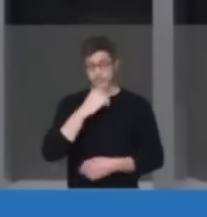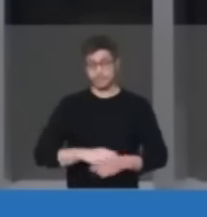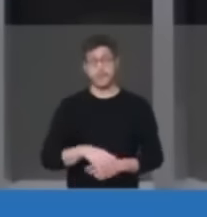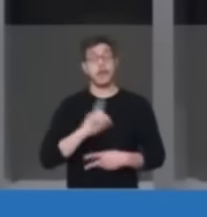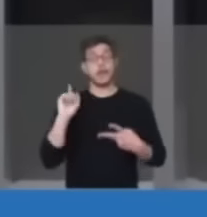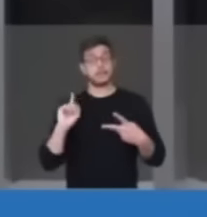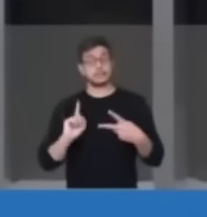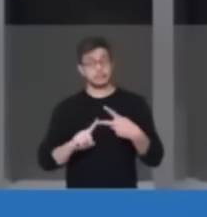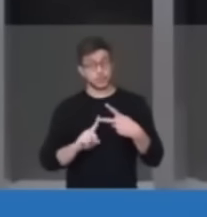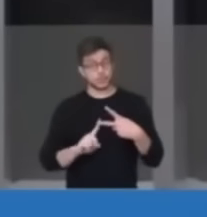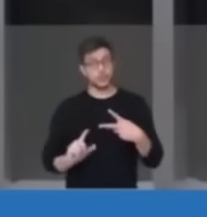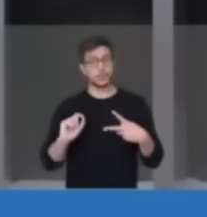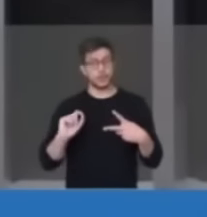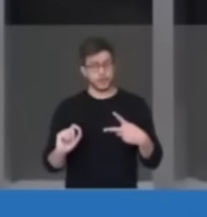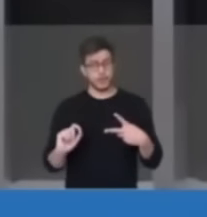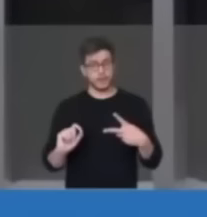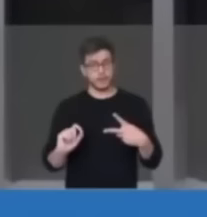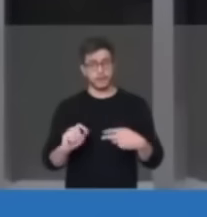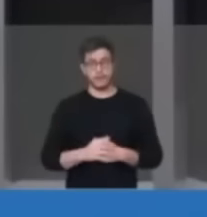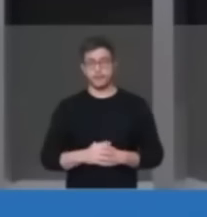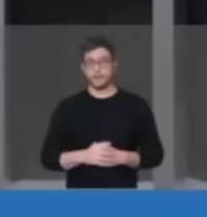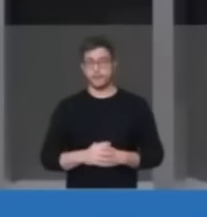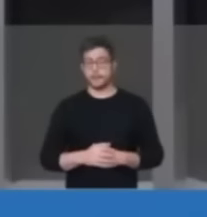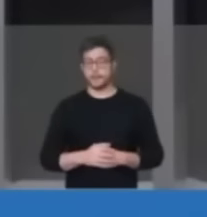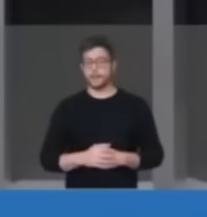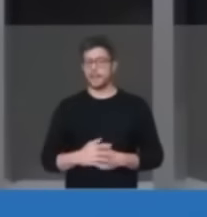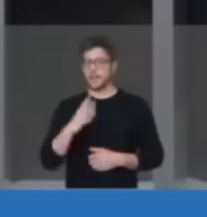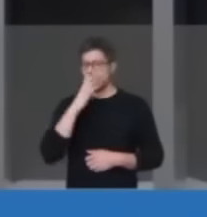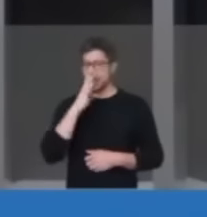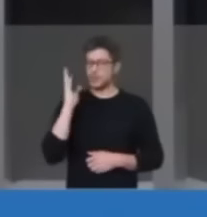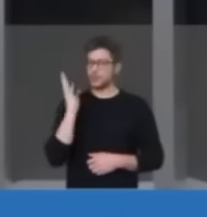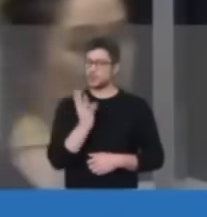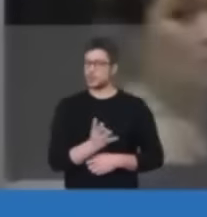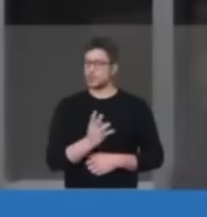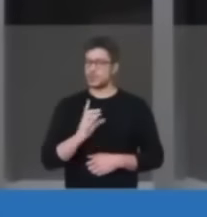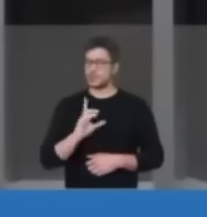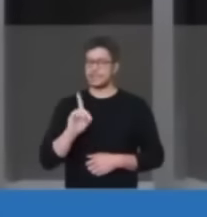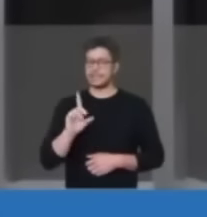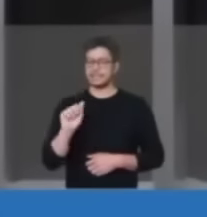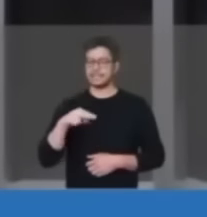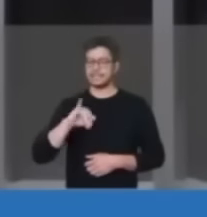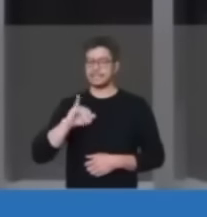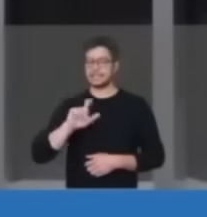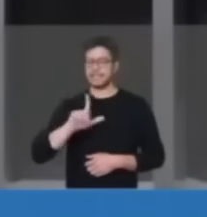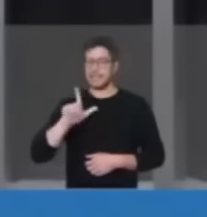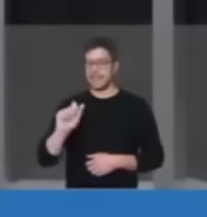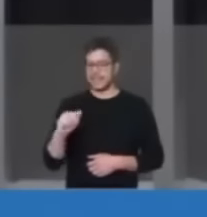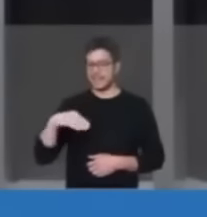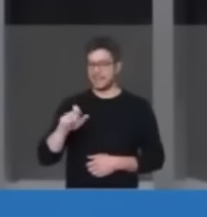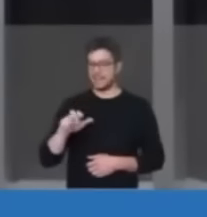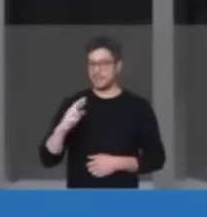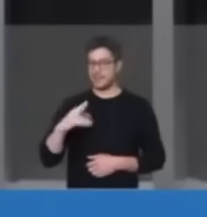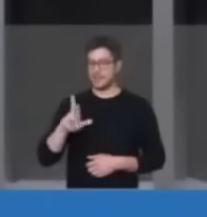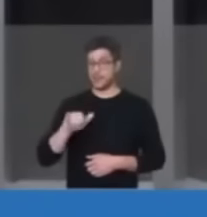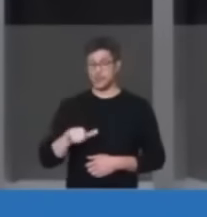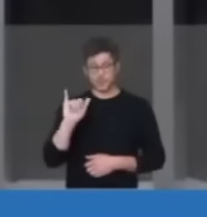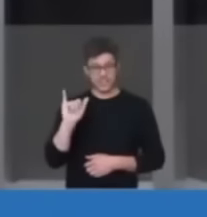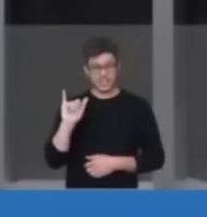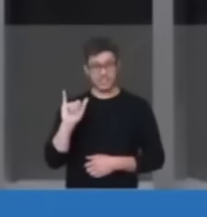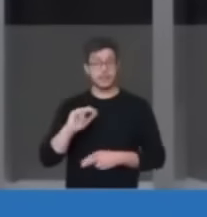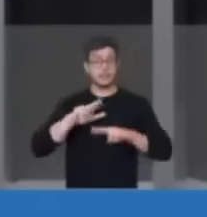também a acusação a cantora Daniela Mercury de desonestidade porque ela só falava das queimadas no governo bolsonaro na verdade